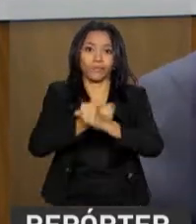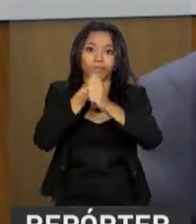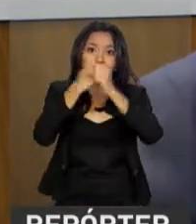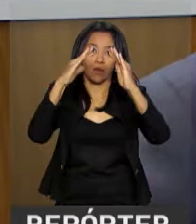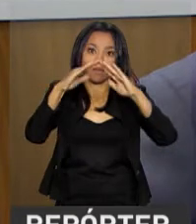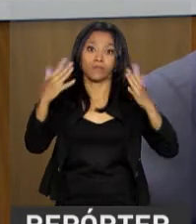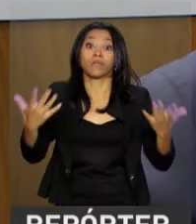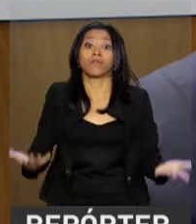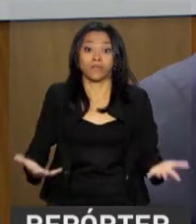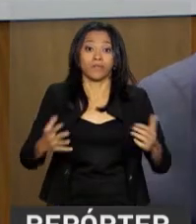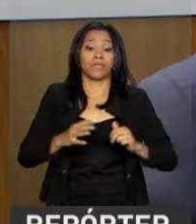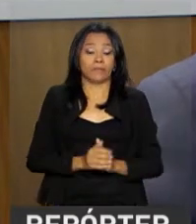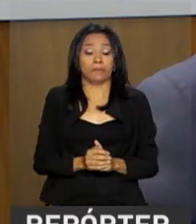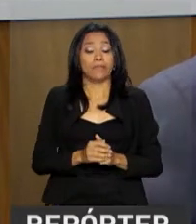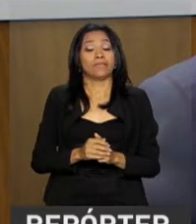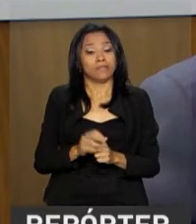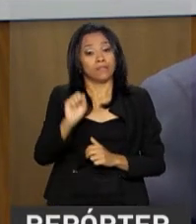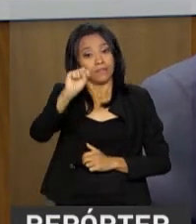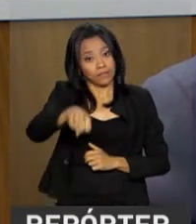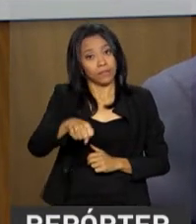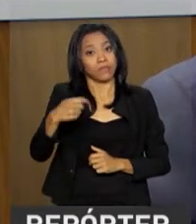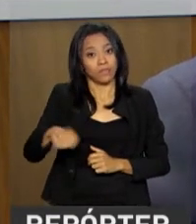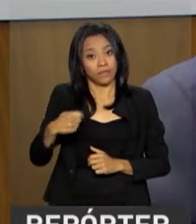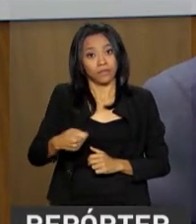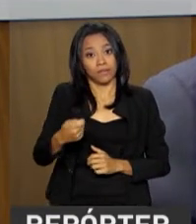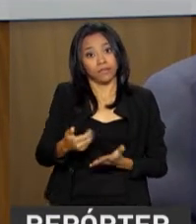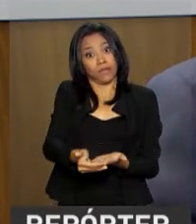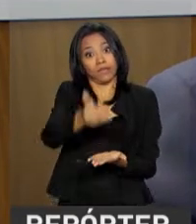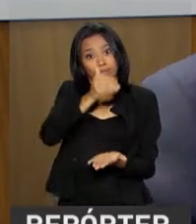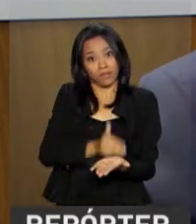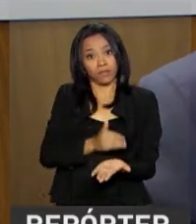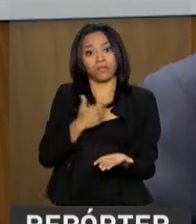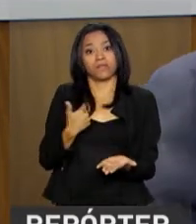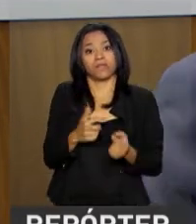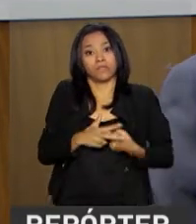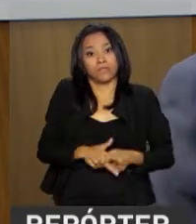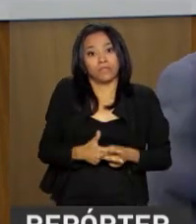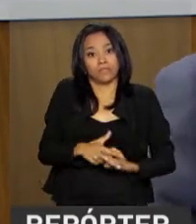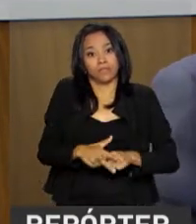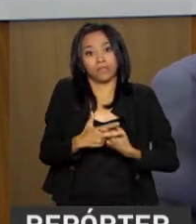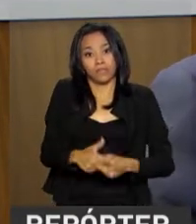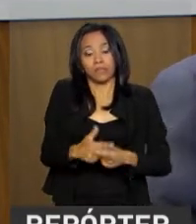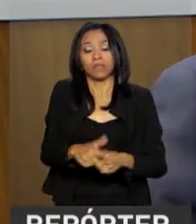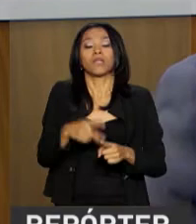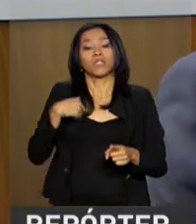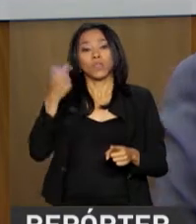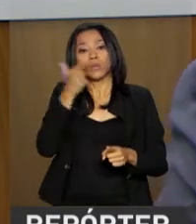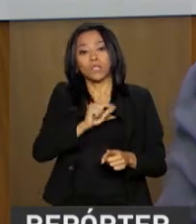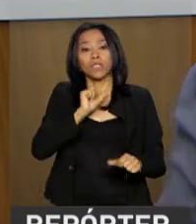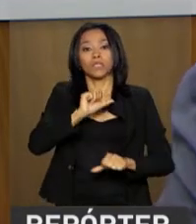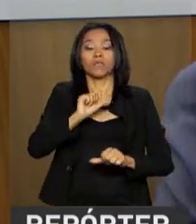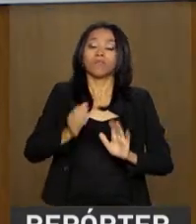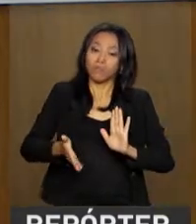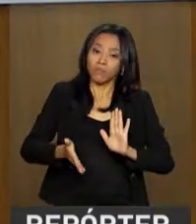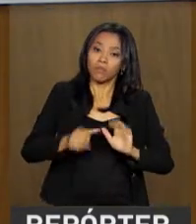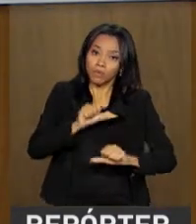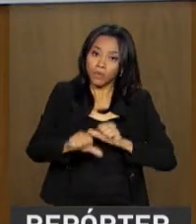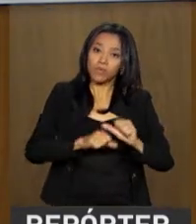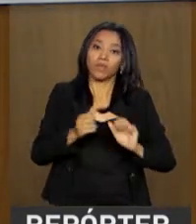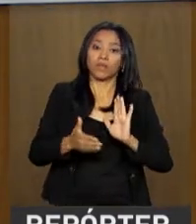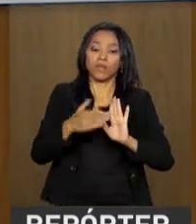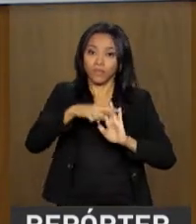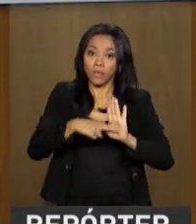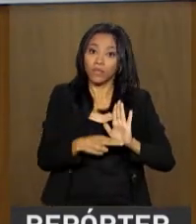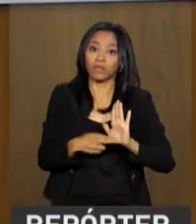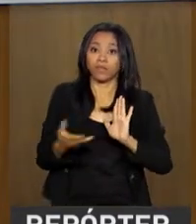importante assim tocar a reforma da previdência o quanto antes para que a gente possa fazer uma poda previdência ainda preventiva estão todos